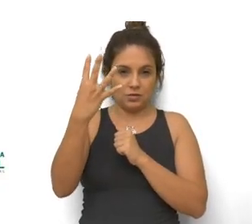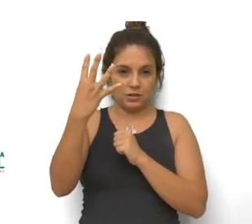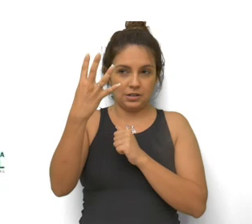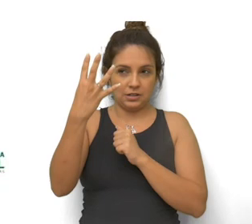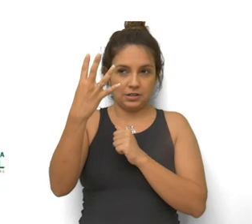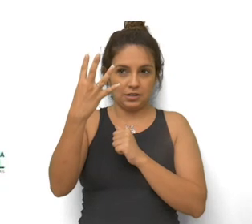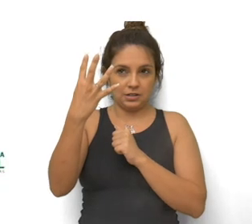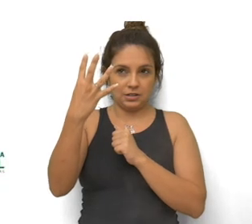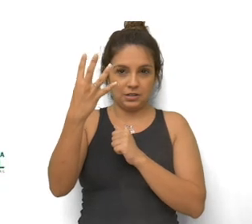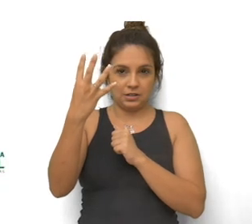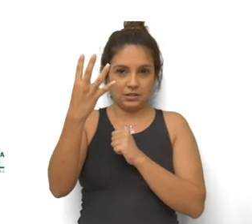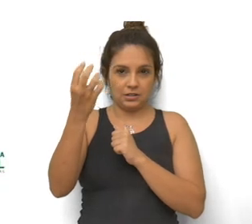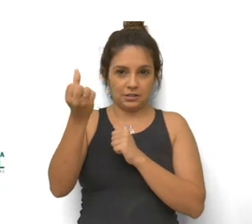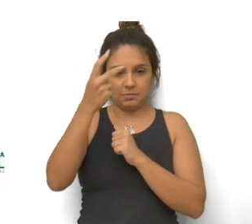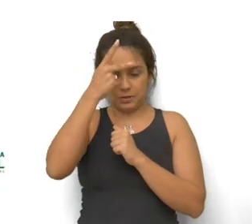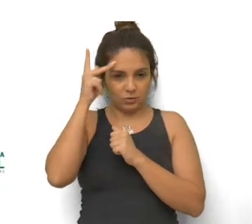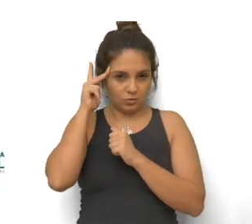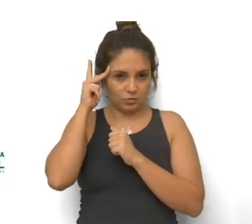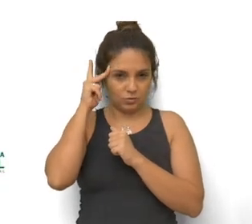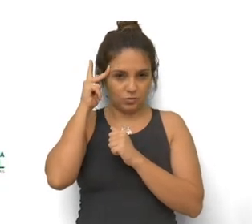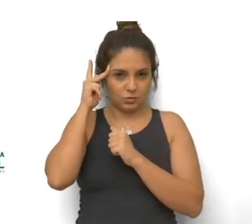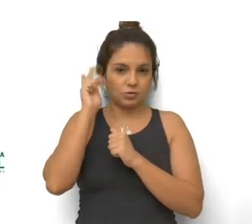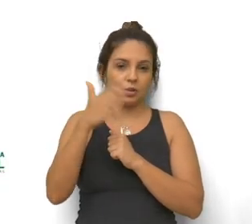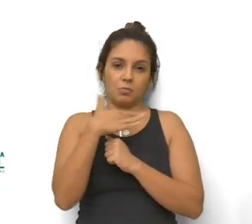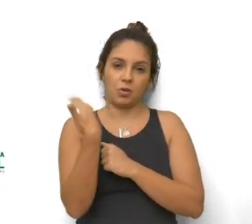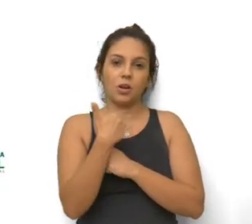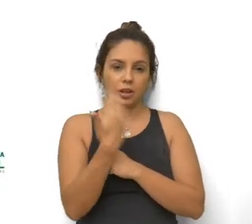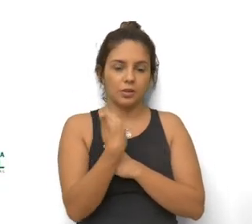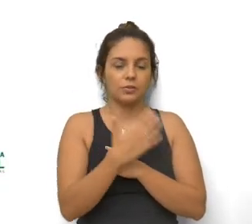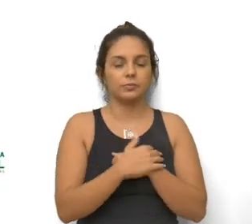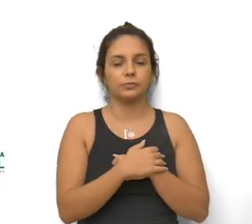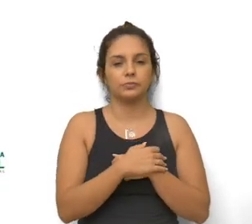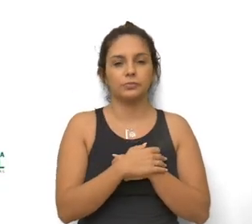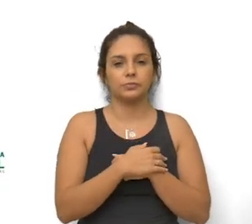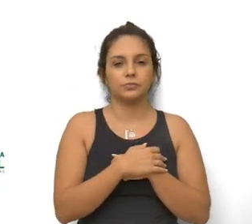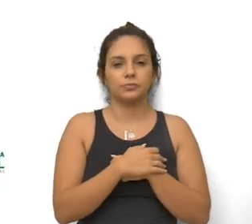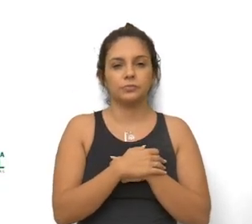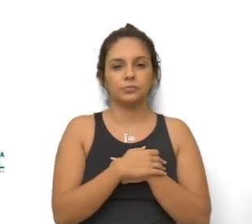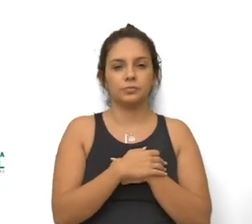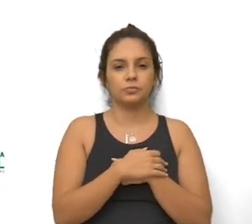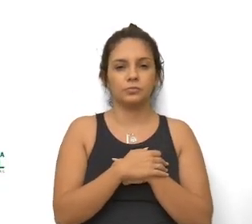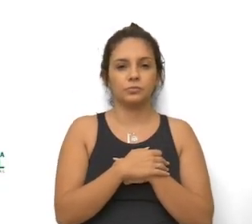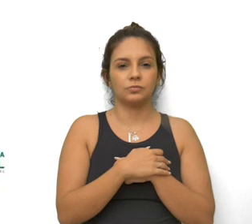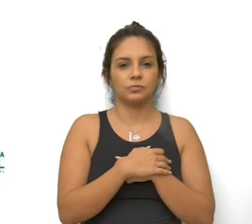115.646 pessoas que vieram a falecer